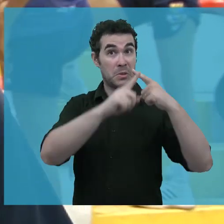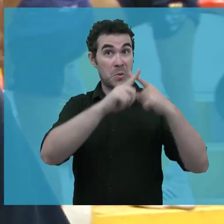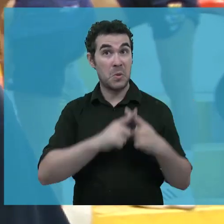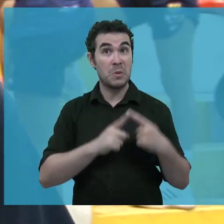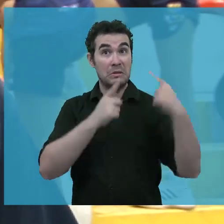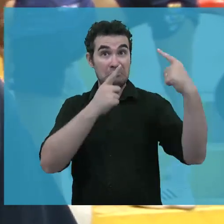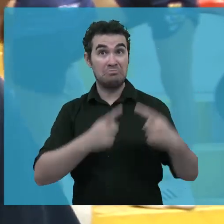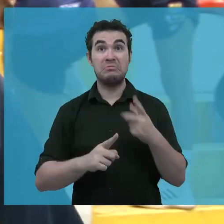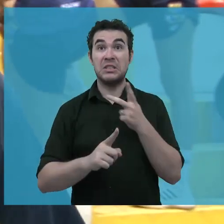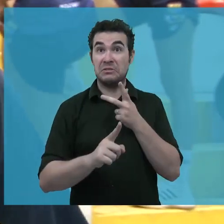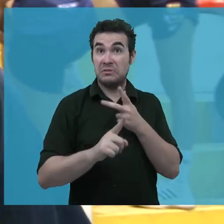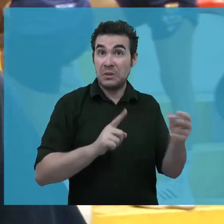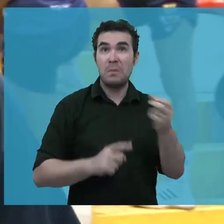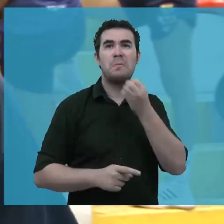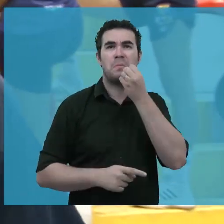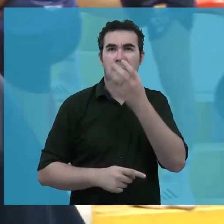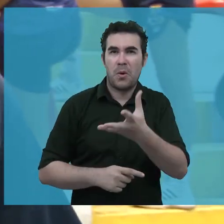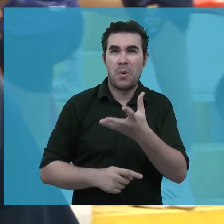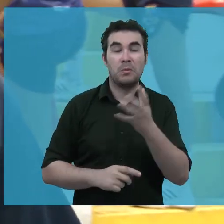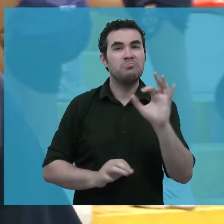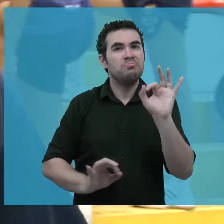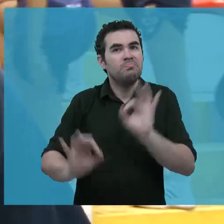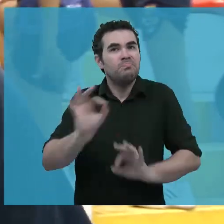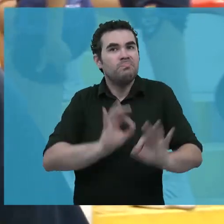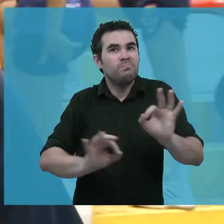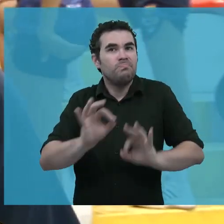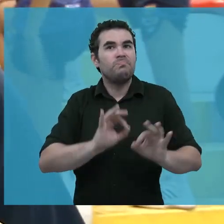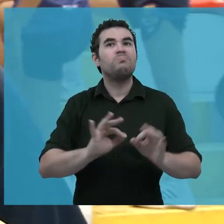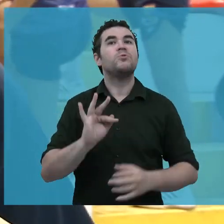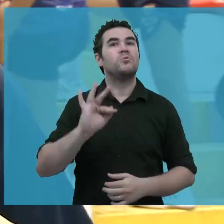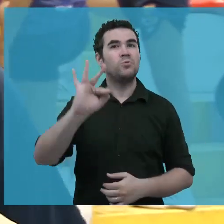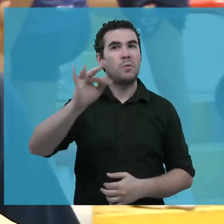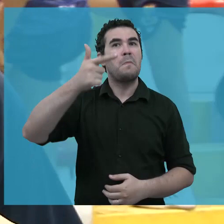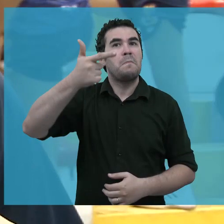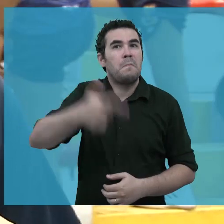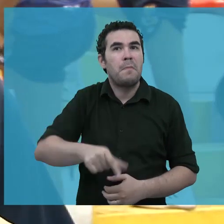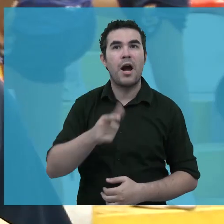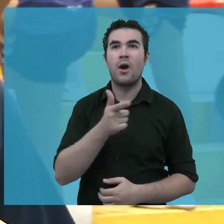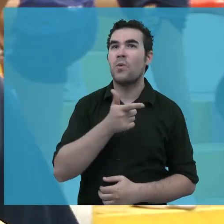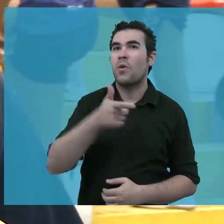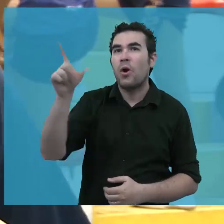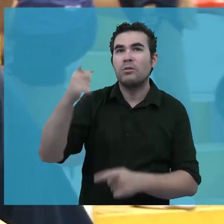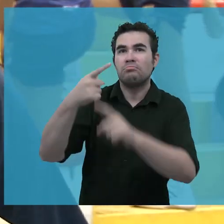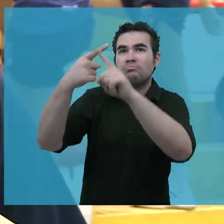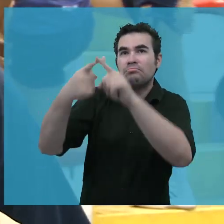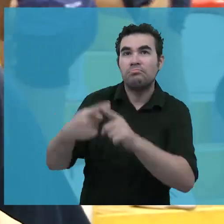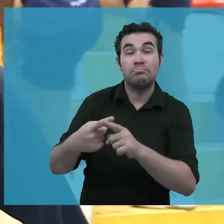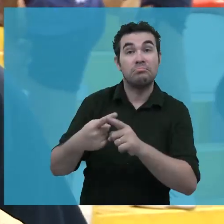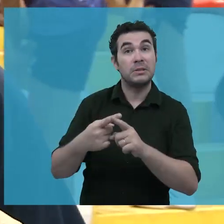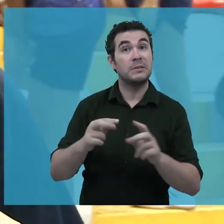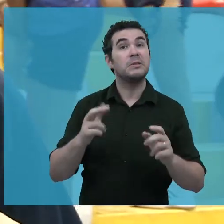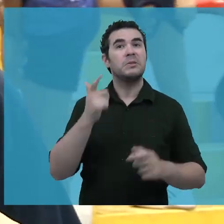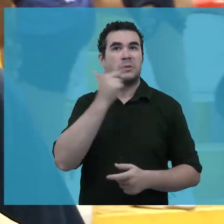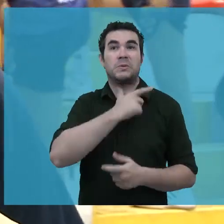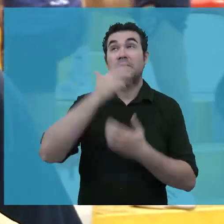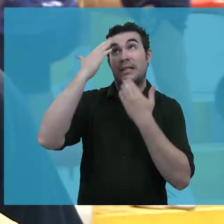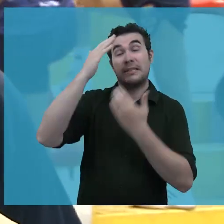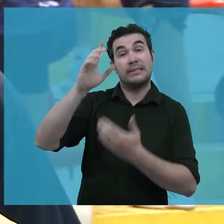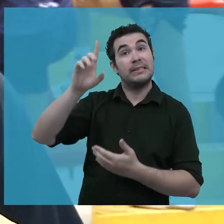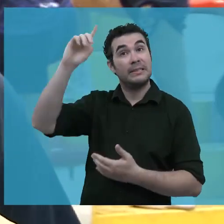nível bom, né? Nível bom para a gente nos preparar também para as outras competições que virão. Né? E